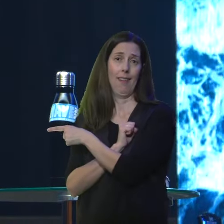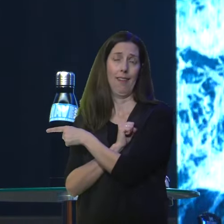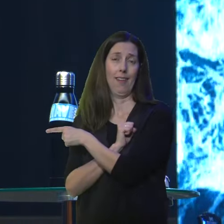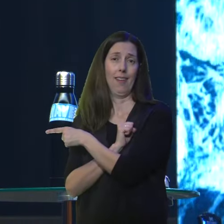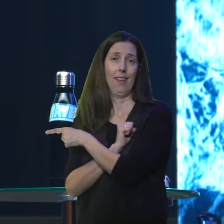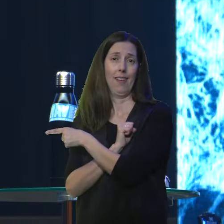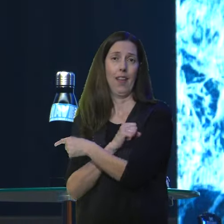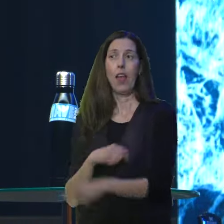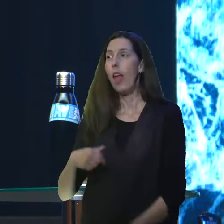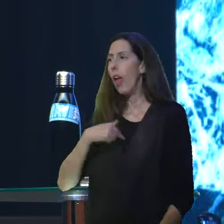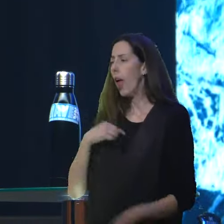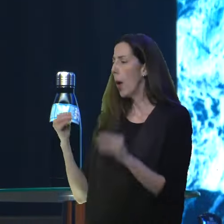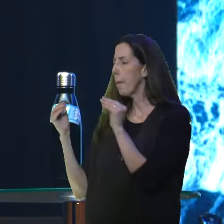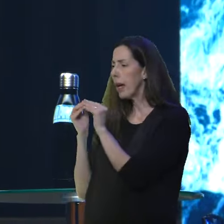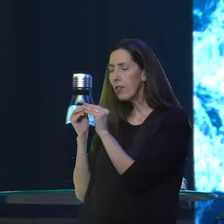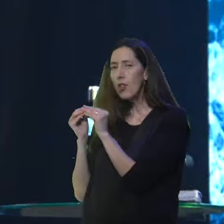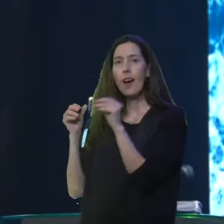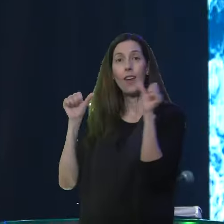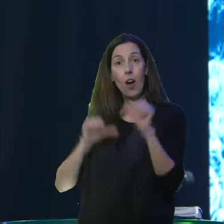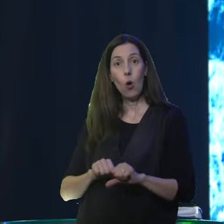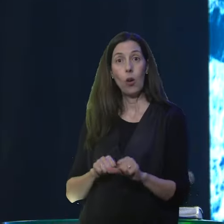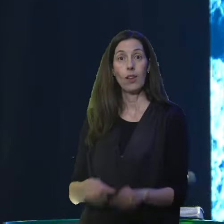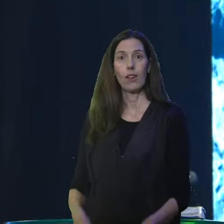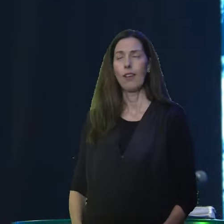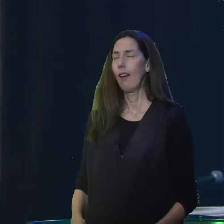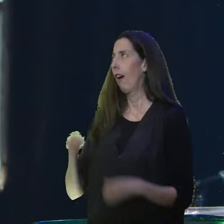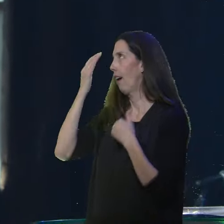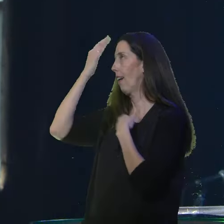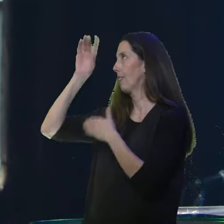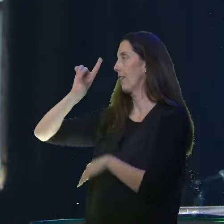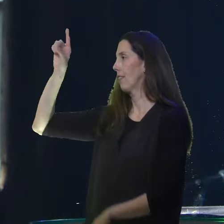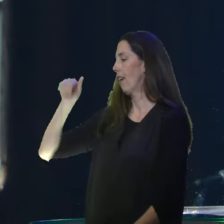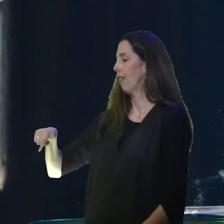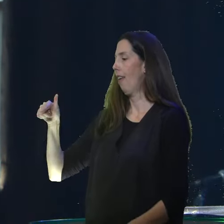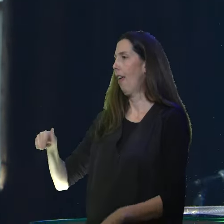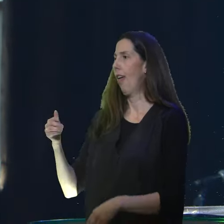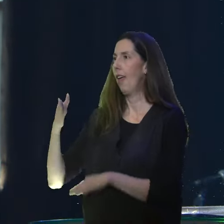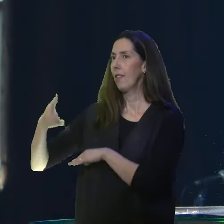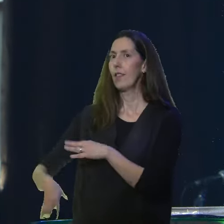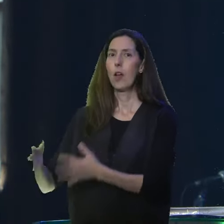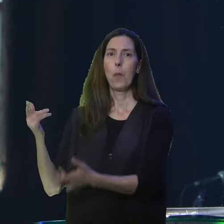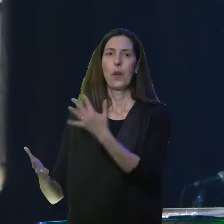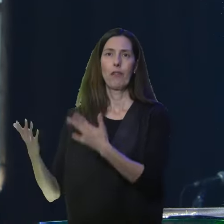E só porque eu beijava mal, ela foi embora. Graças a Deus que ela foi embora, ela ia me levar para o inferno junto com ela.